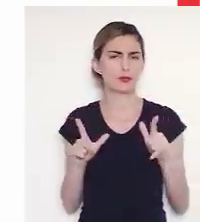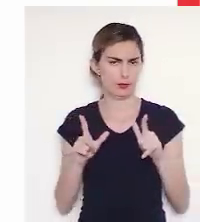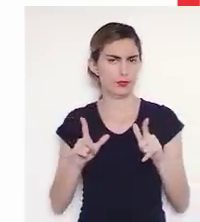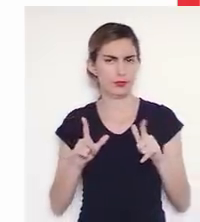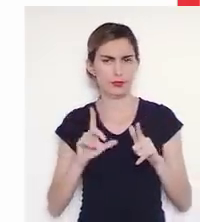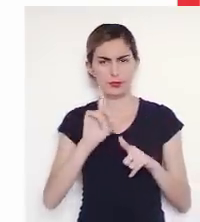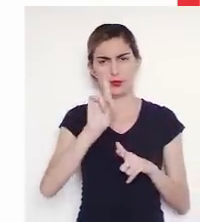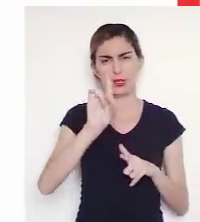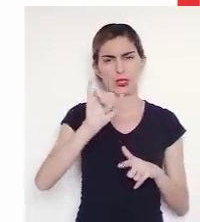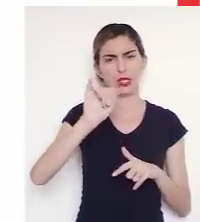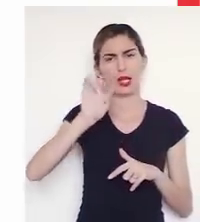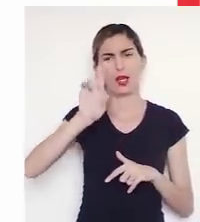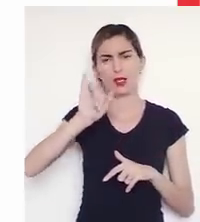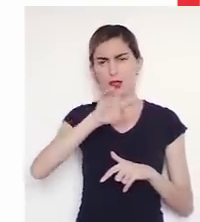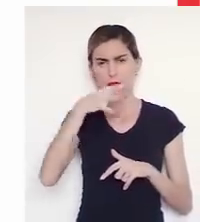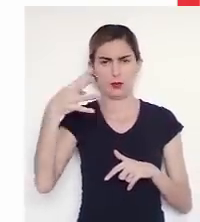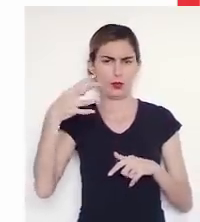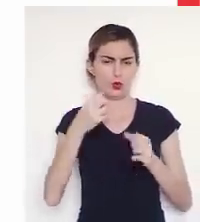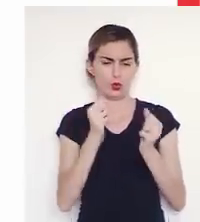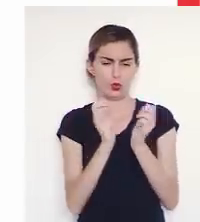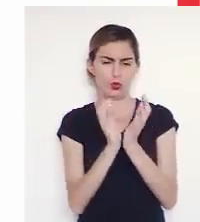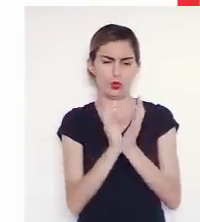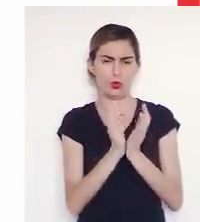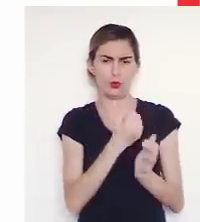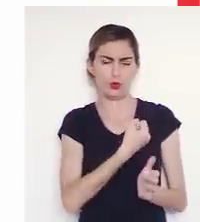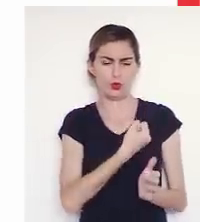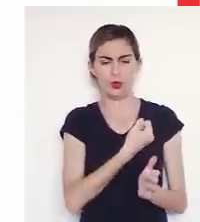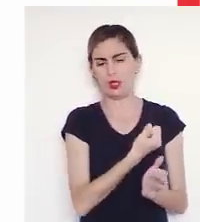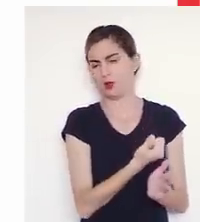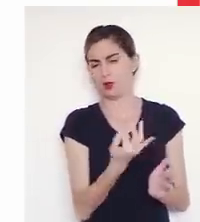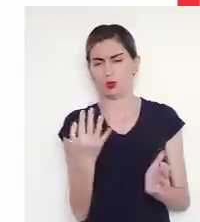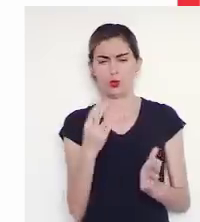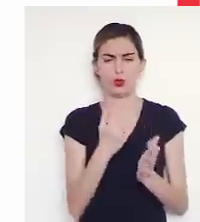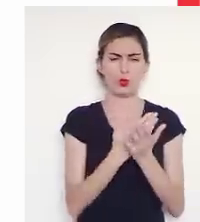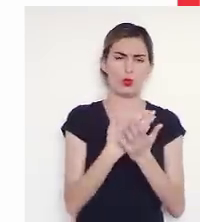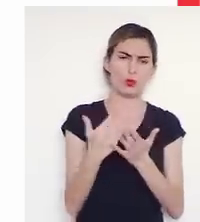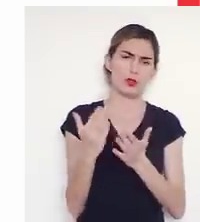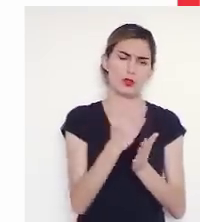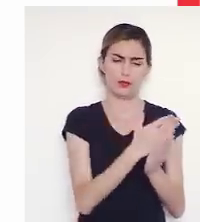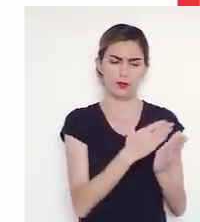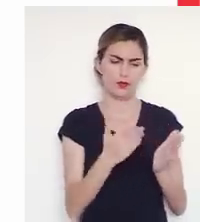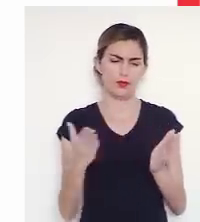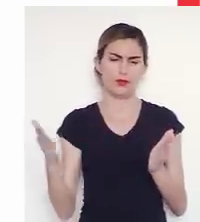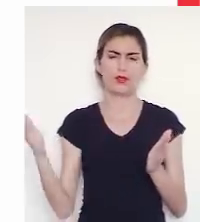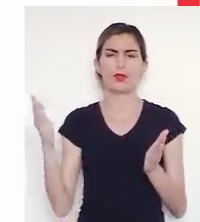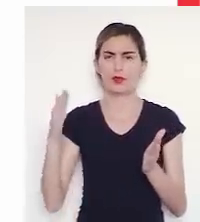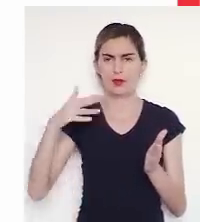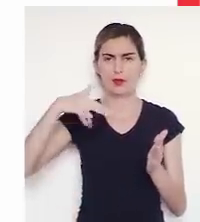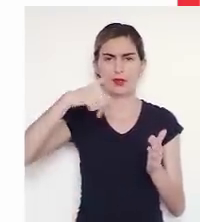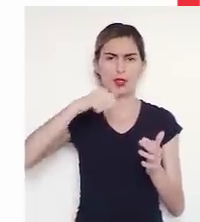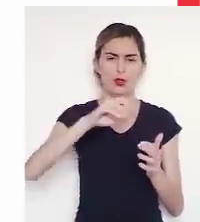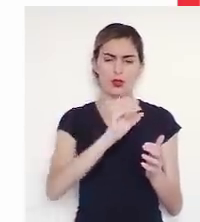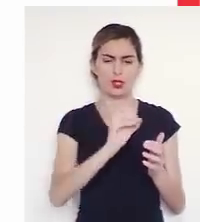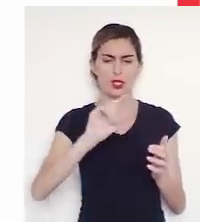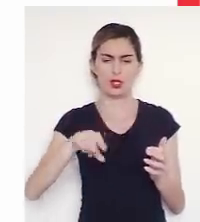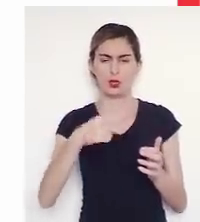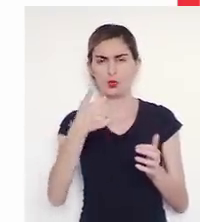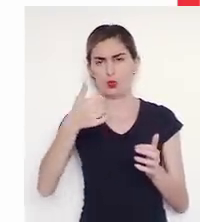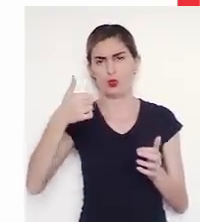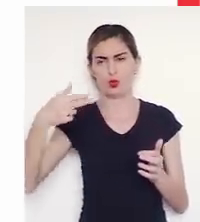o diagrama dos conjuntos numéricos. Começando pelo conjunto dos números naturais,